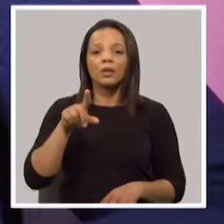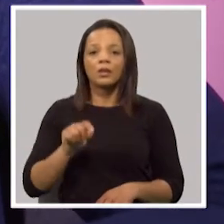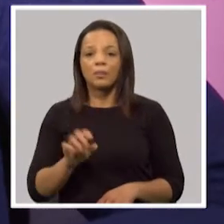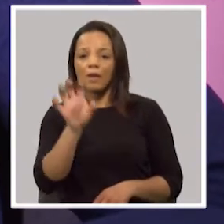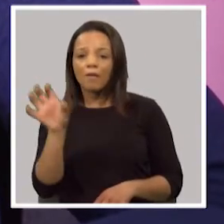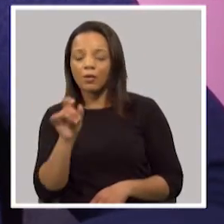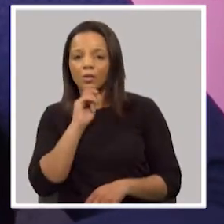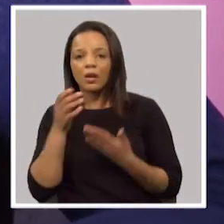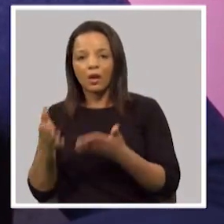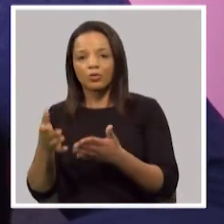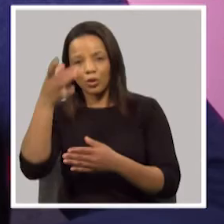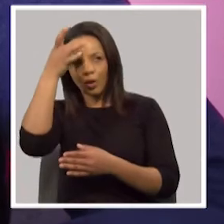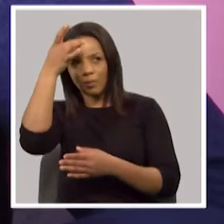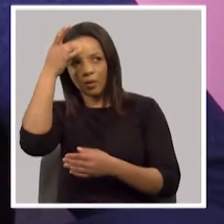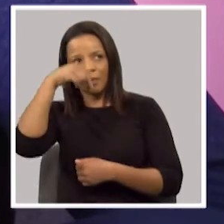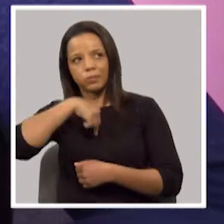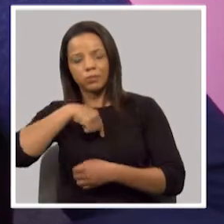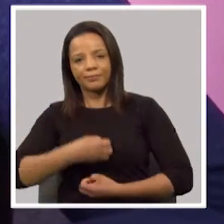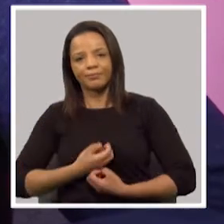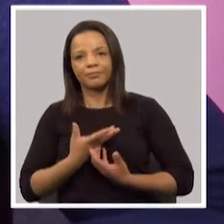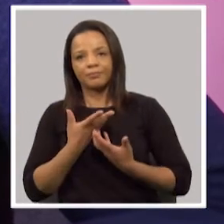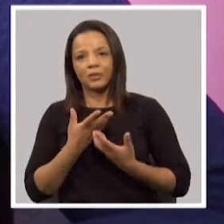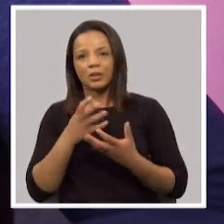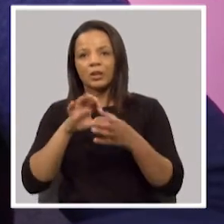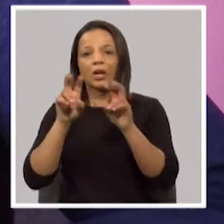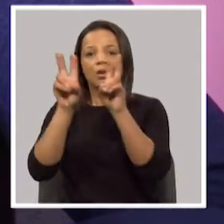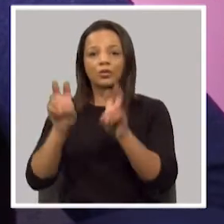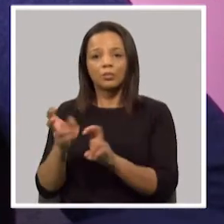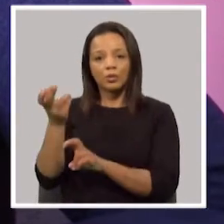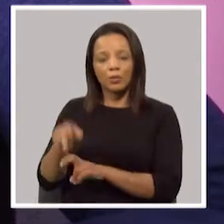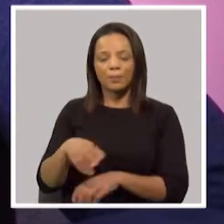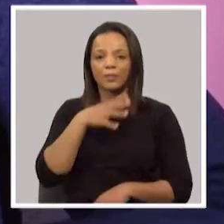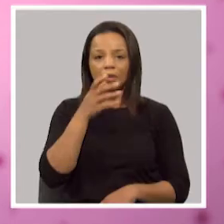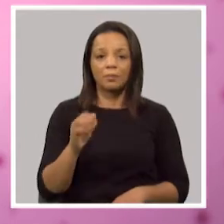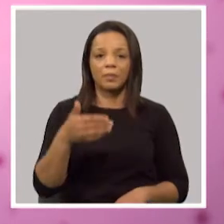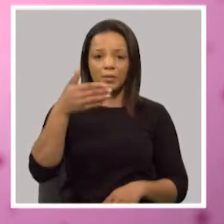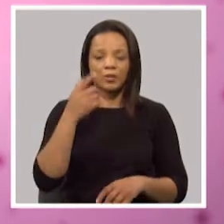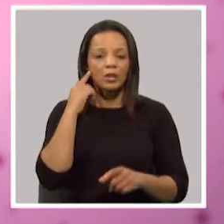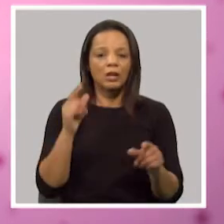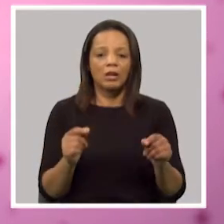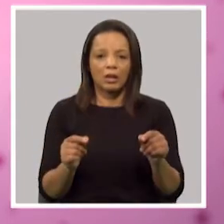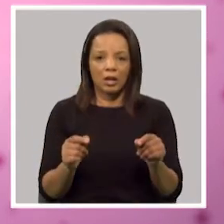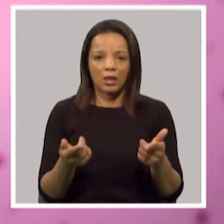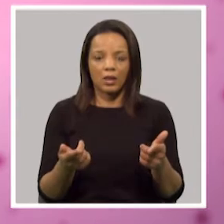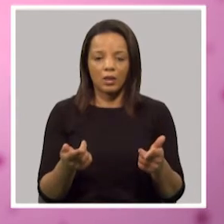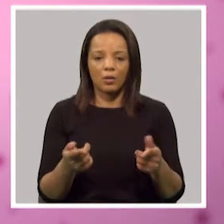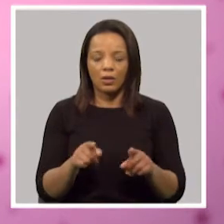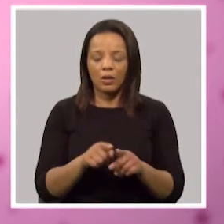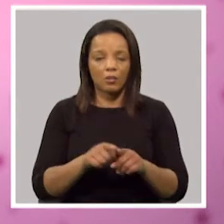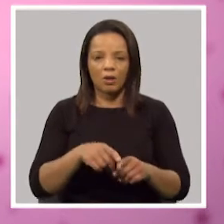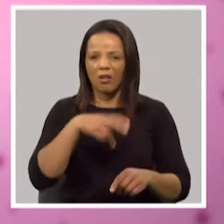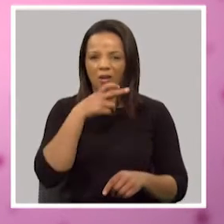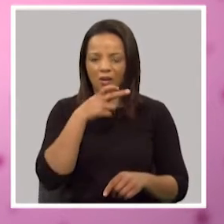e de uma forma que também ajuda a criar uma opinião sobre os temas que estão em voga. Dizes que a primeira vez que fizeste rádio foi um